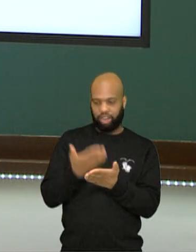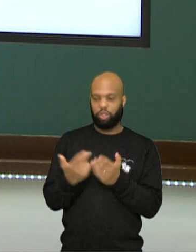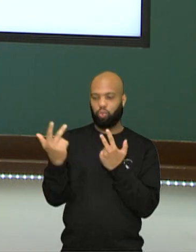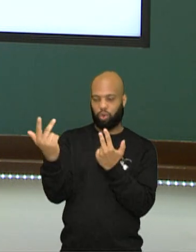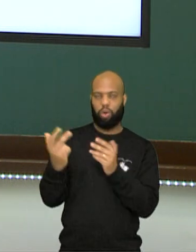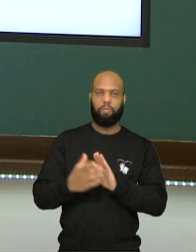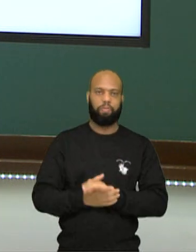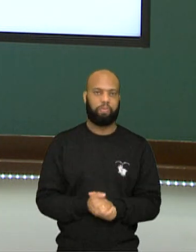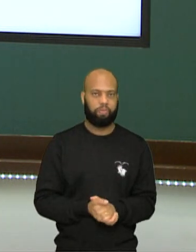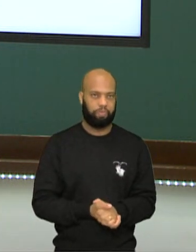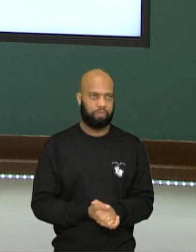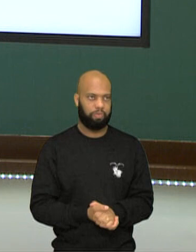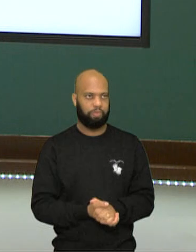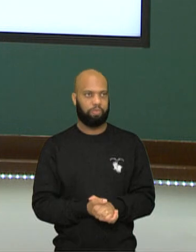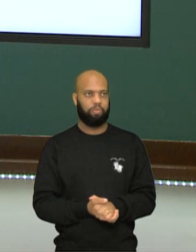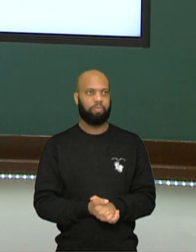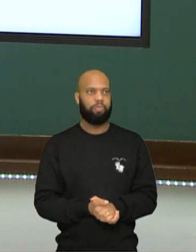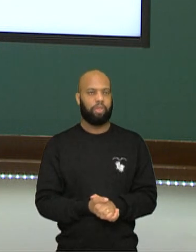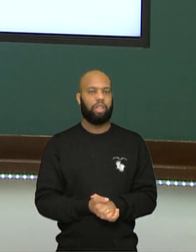dos fatos.